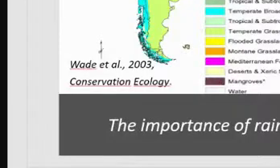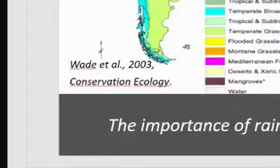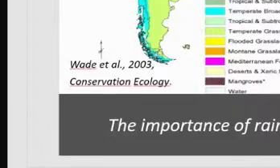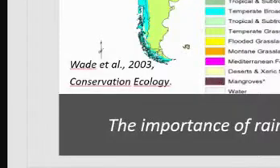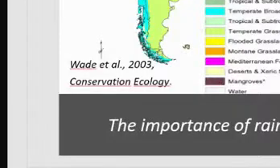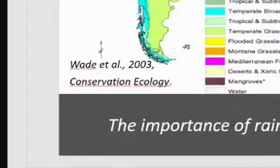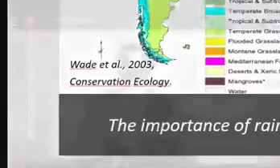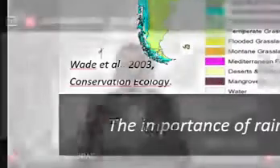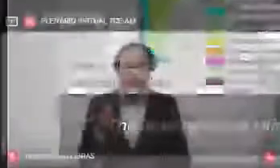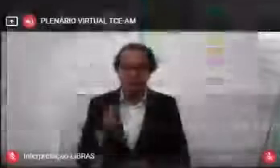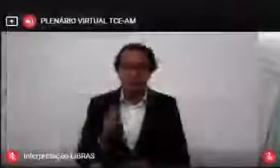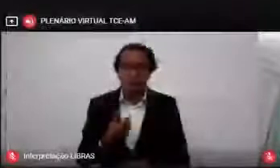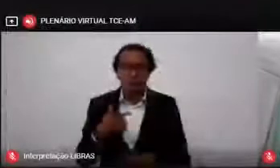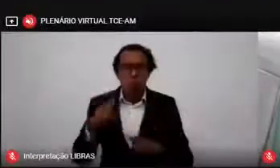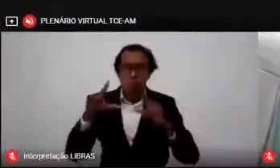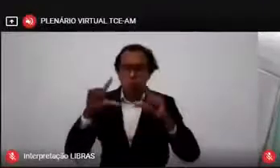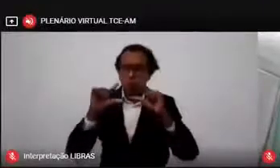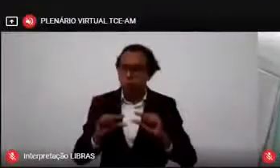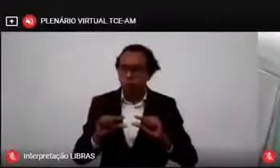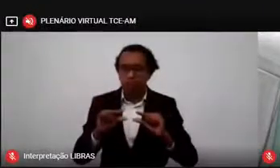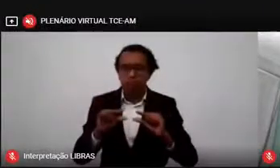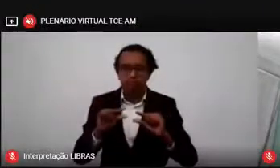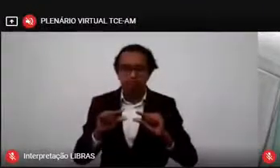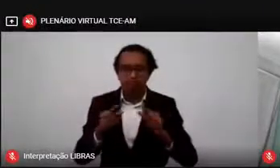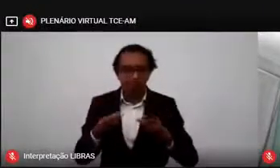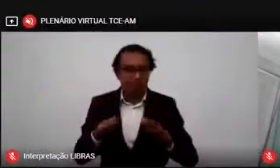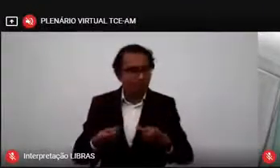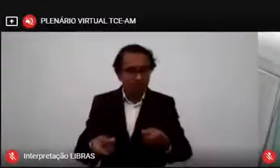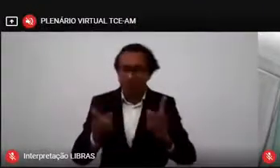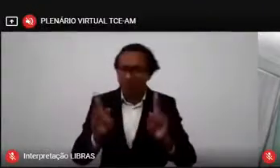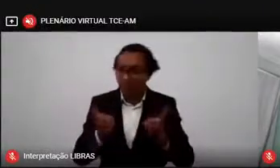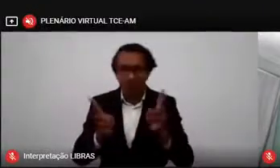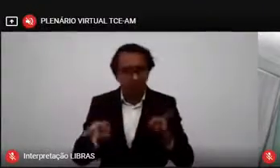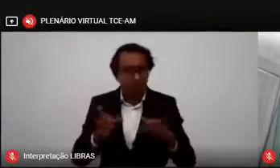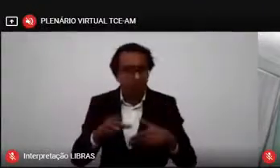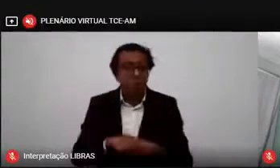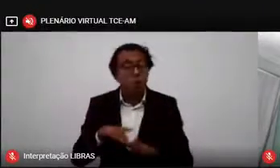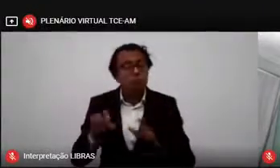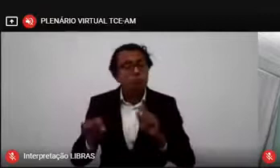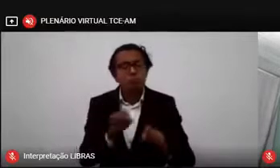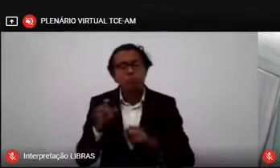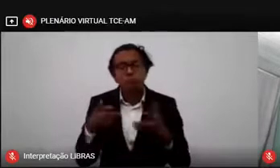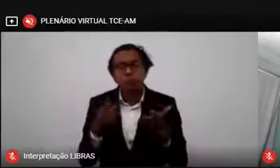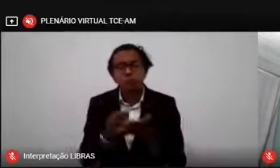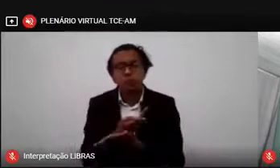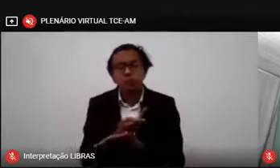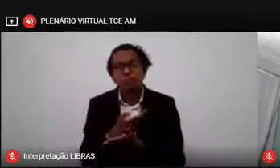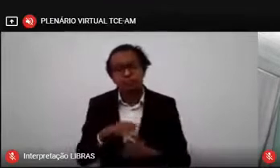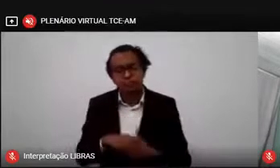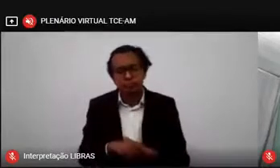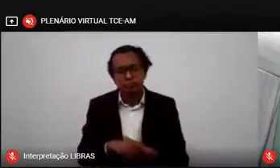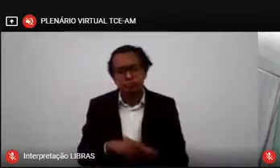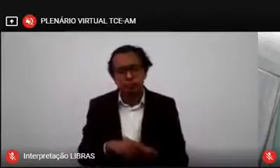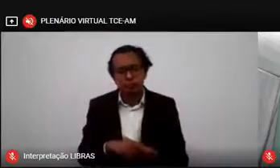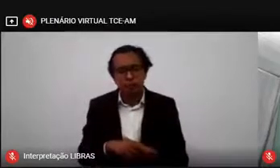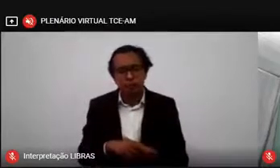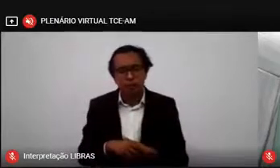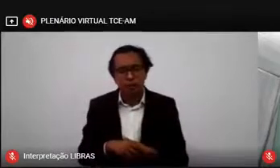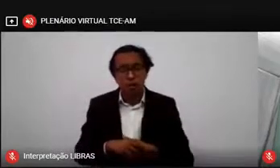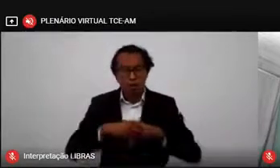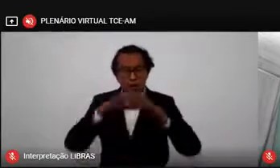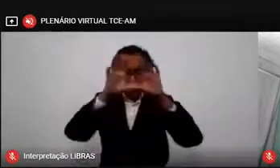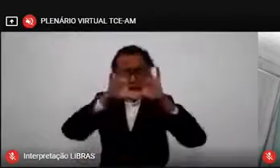muito curta. E aí também essa evolução biológica faz o quê? Ela faz um dossel muito